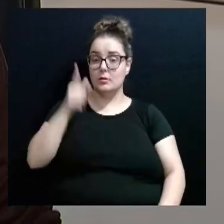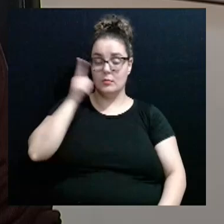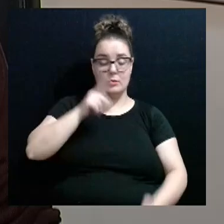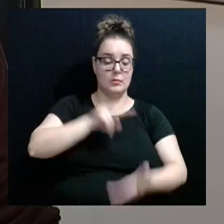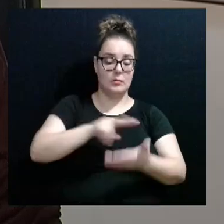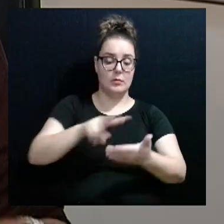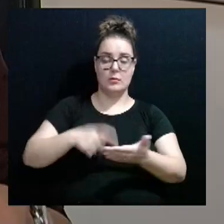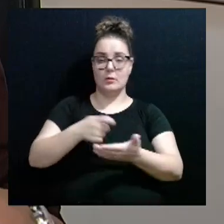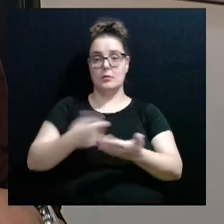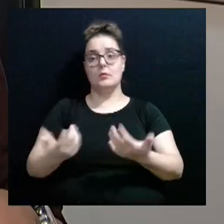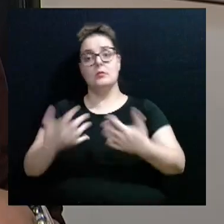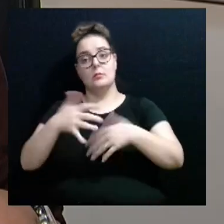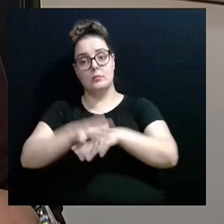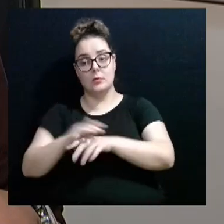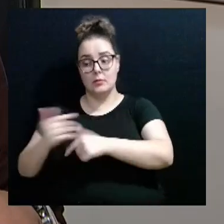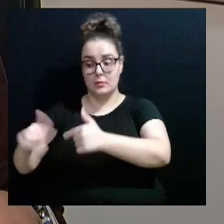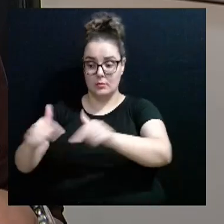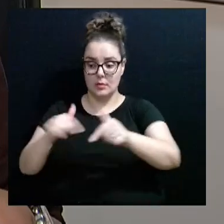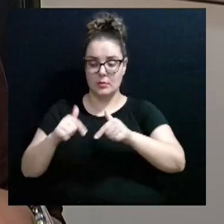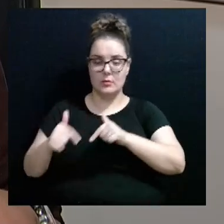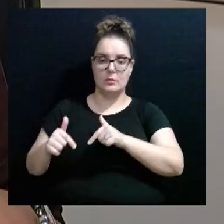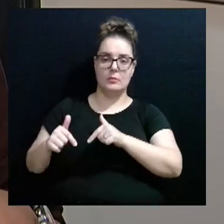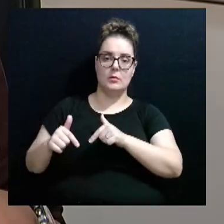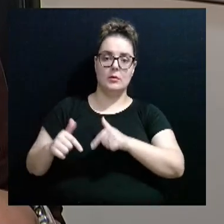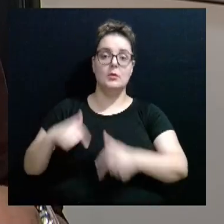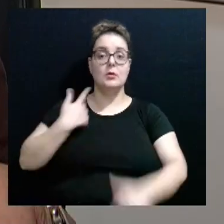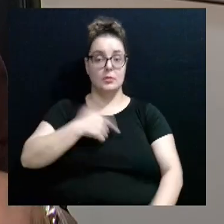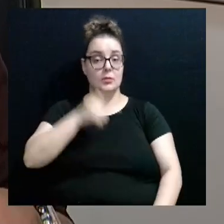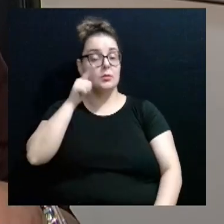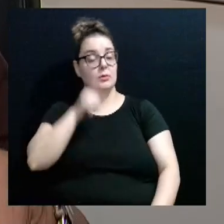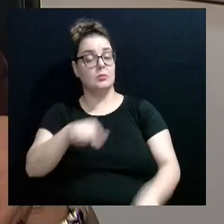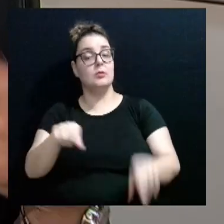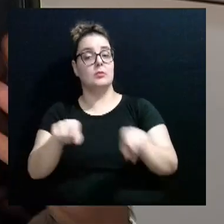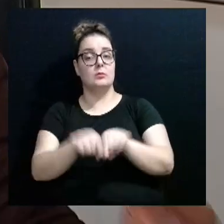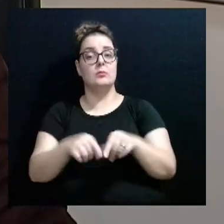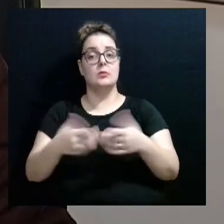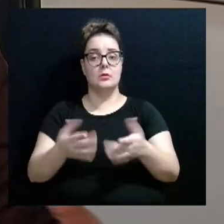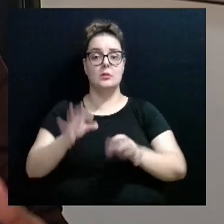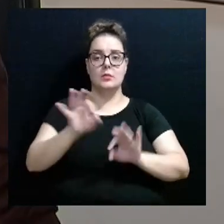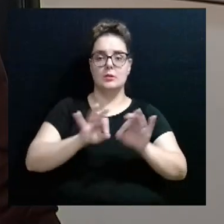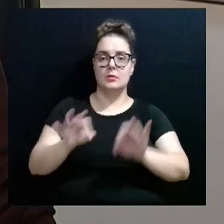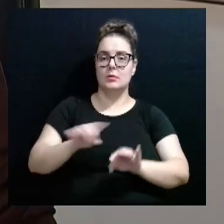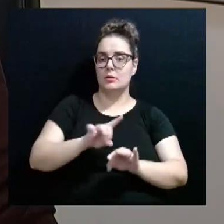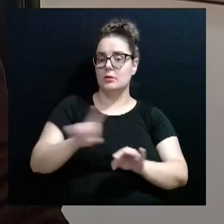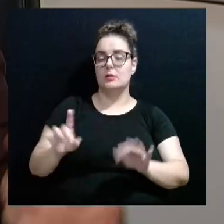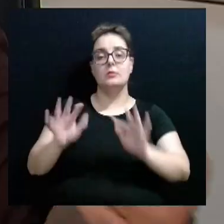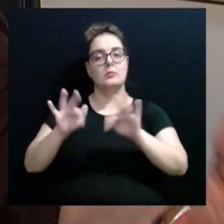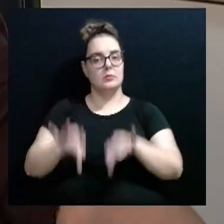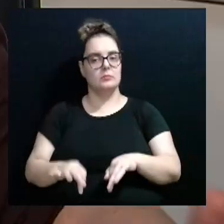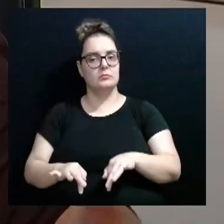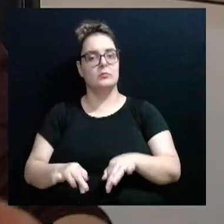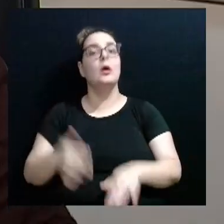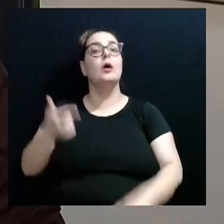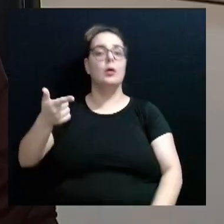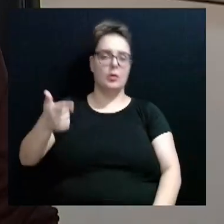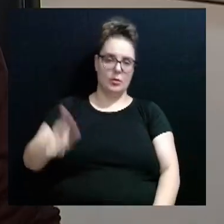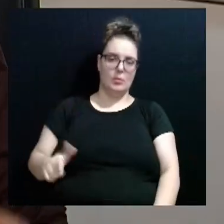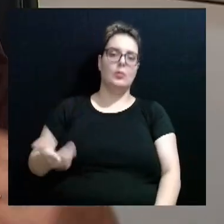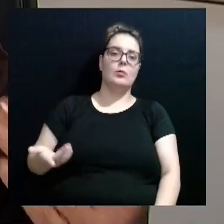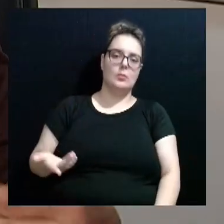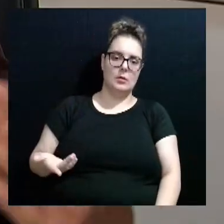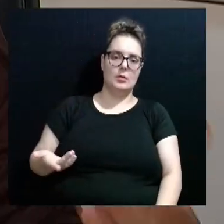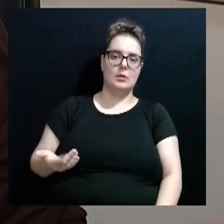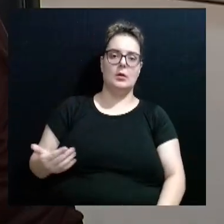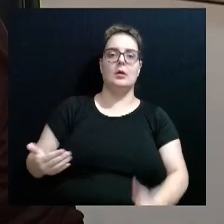mercado de trabalho. E nós conseguimos também que esse projeto não terminasse, ele fosse até março agora, e agora nós